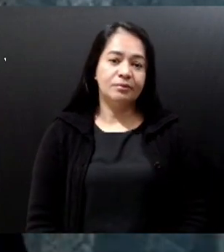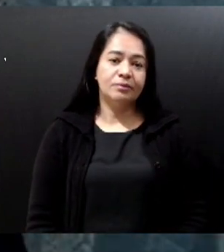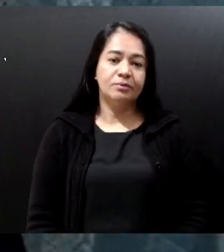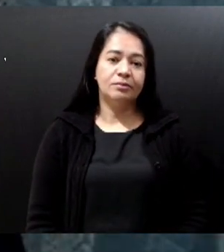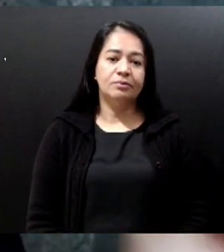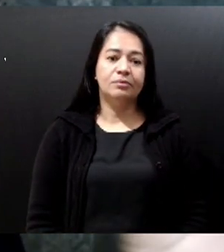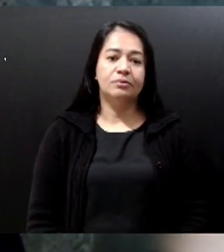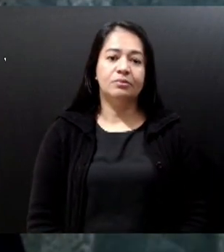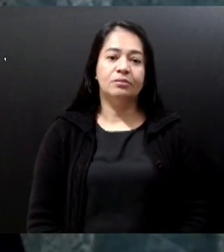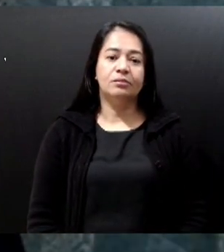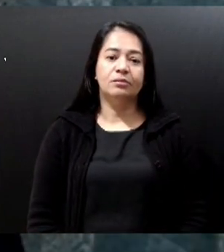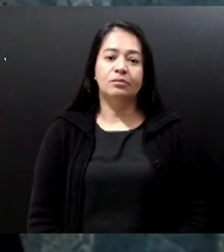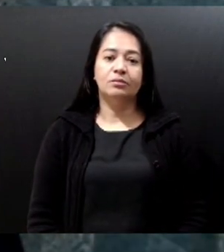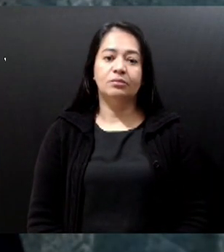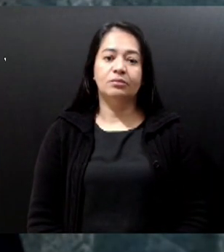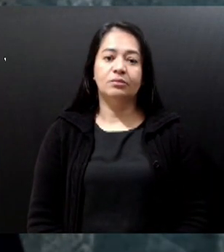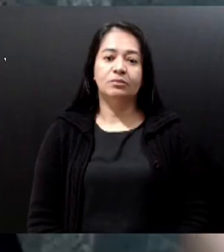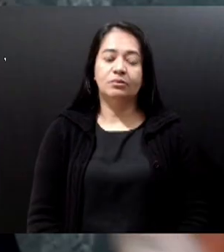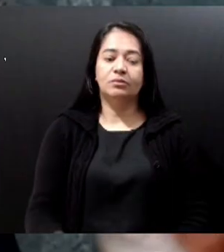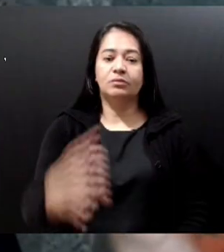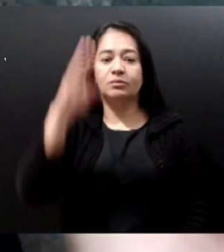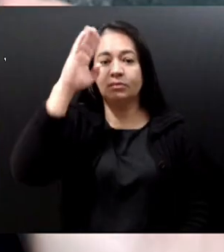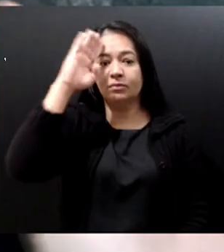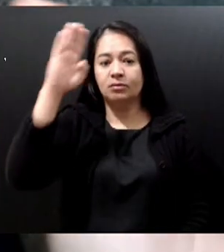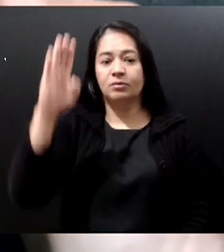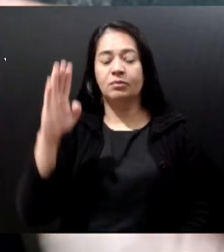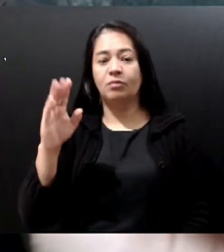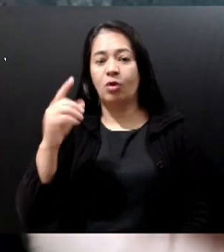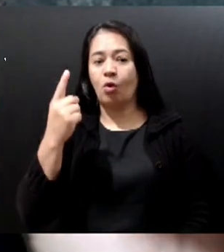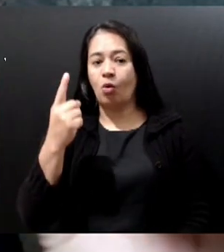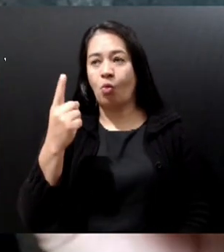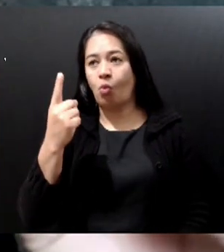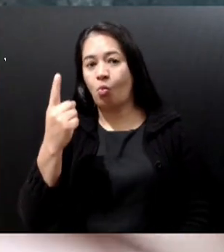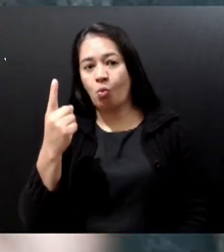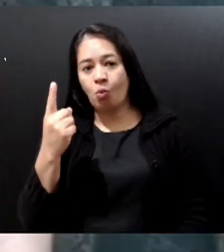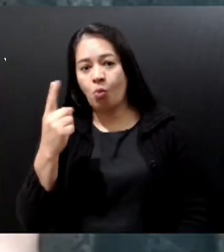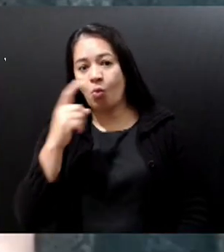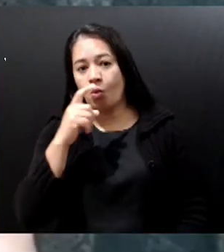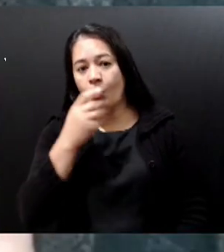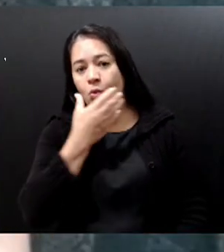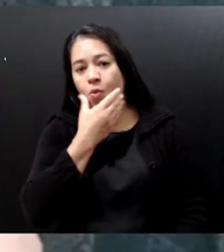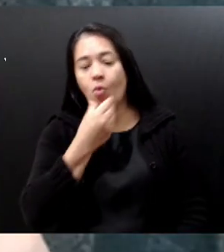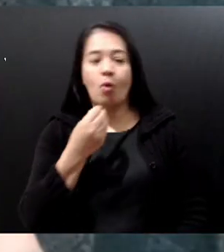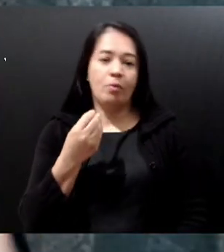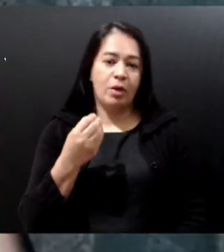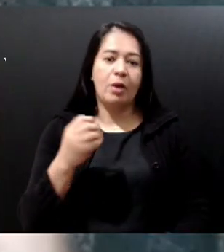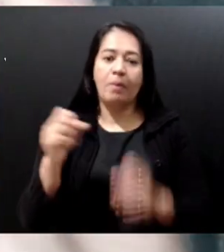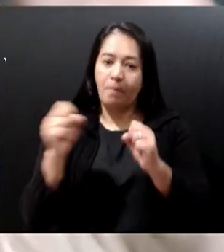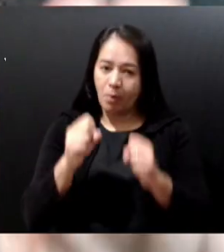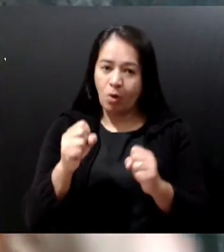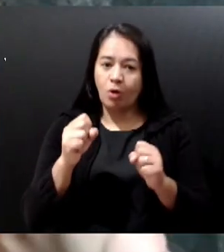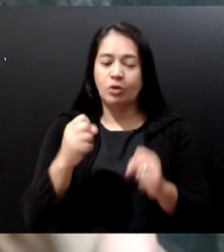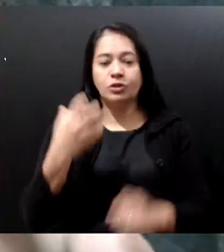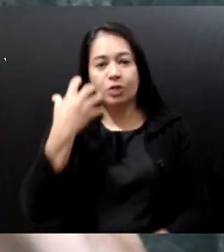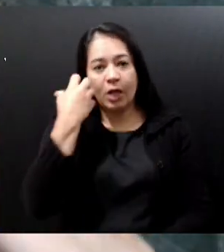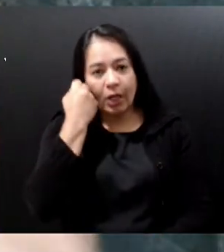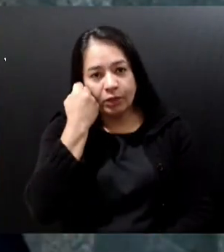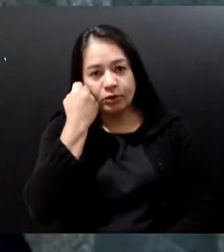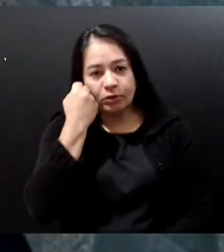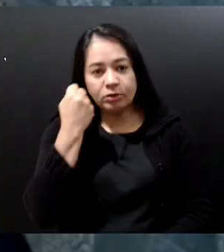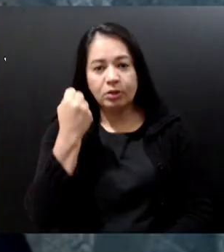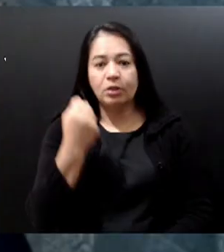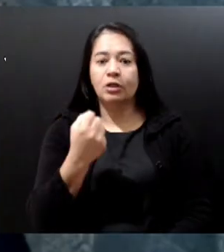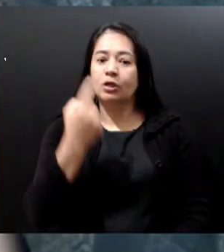ou principalmente um homem só, não precisa nem ser dois, um já pode adotar solamente, mesmo sendo